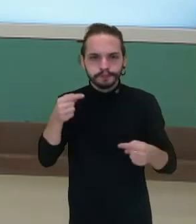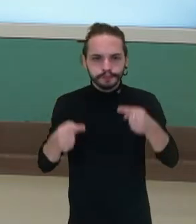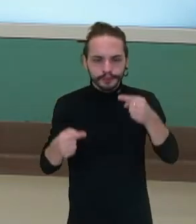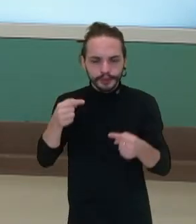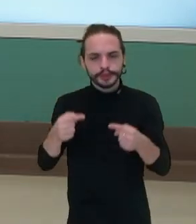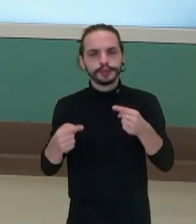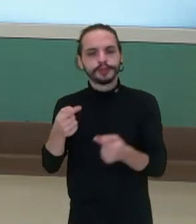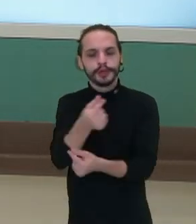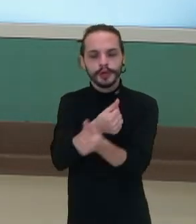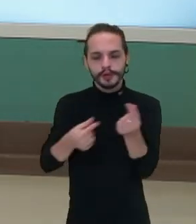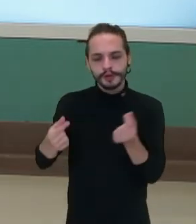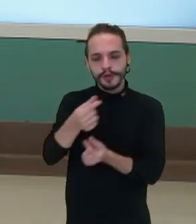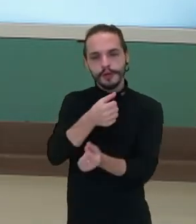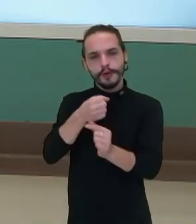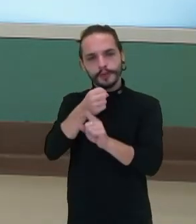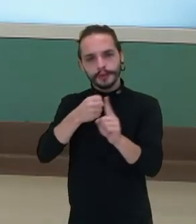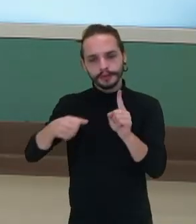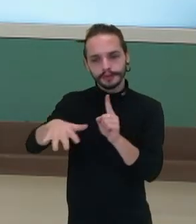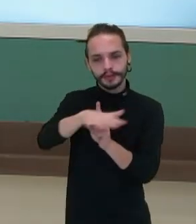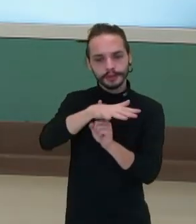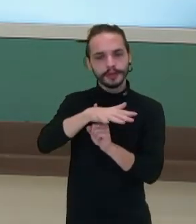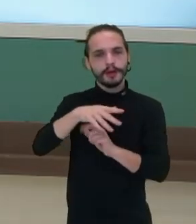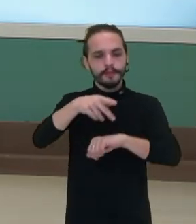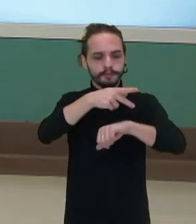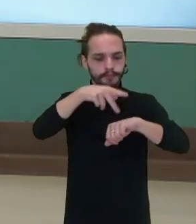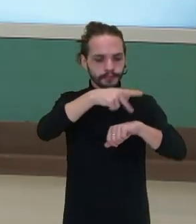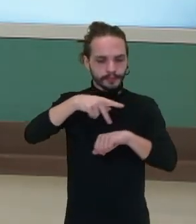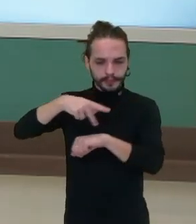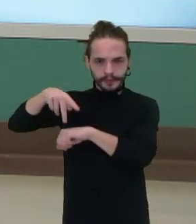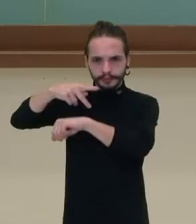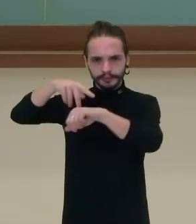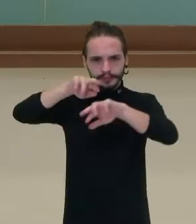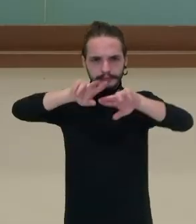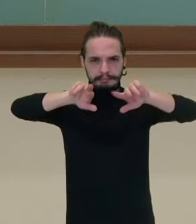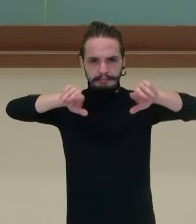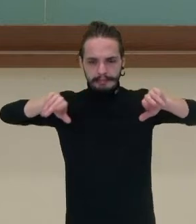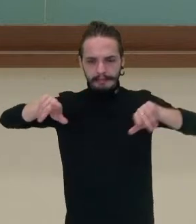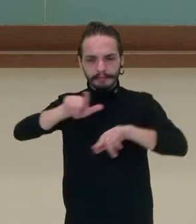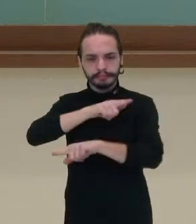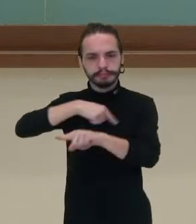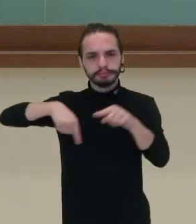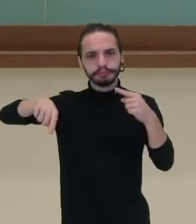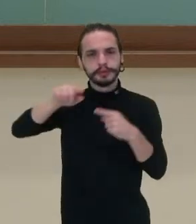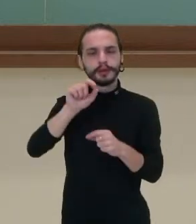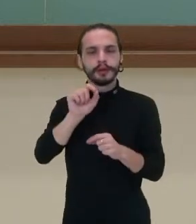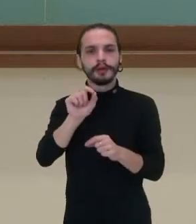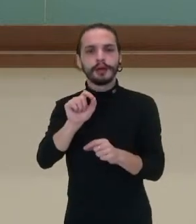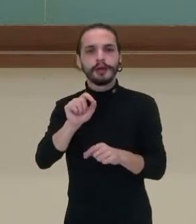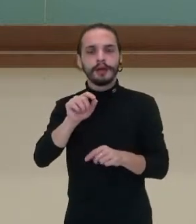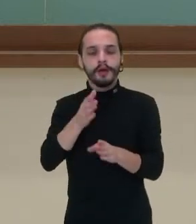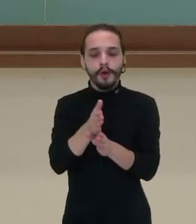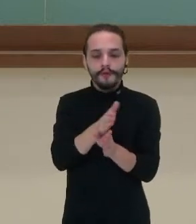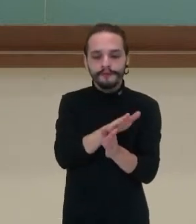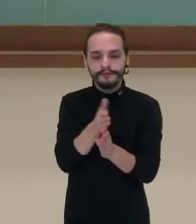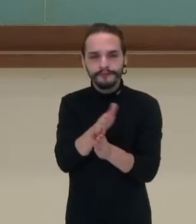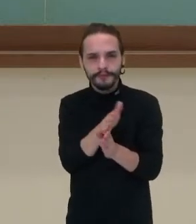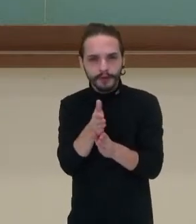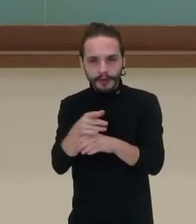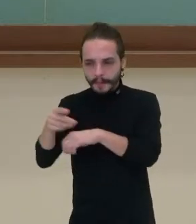países, cujos reflexos transcendem as fronteiras. Por isso que eu disse, né, que as fronteiras não são tão importantes atualmente